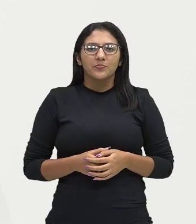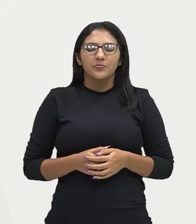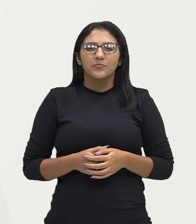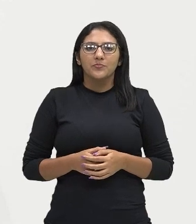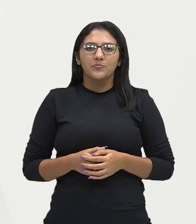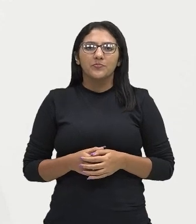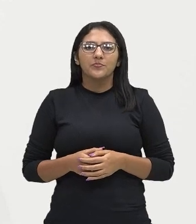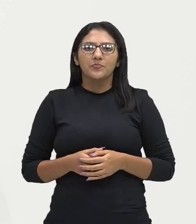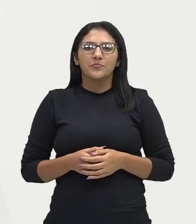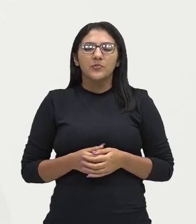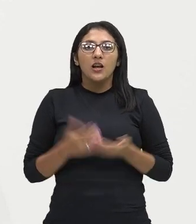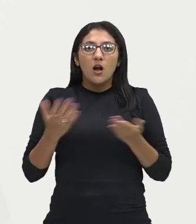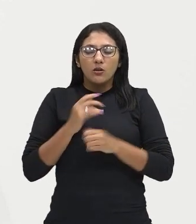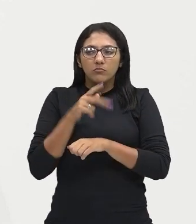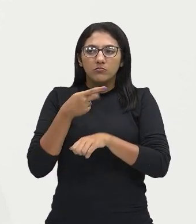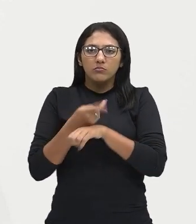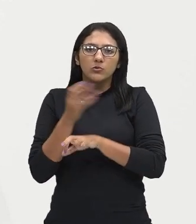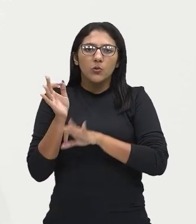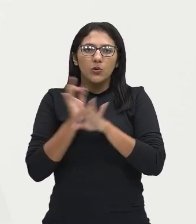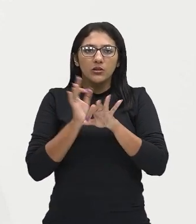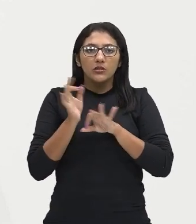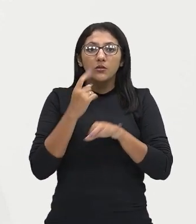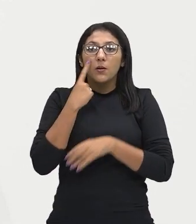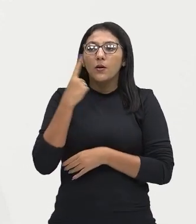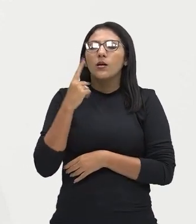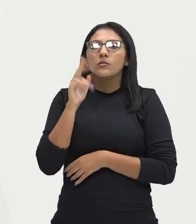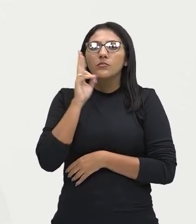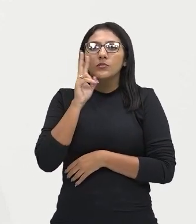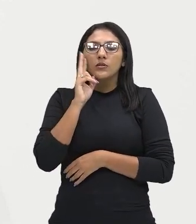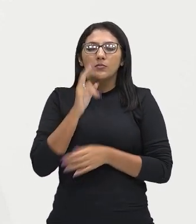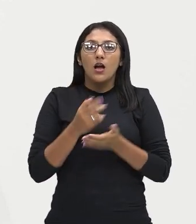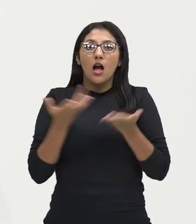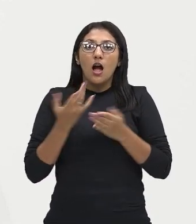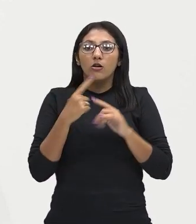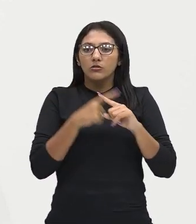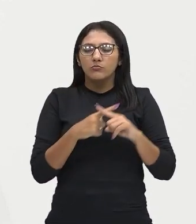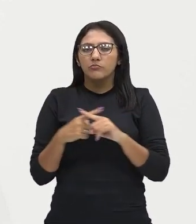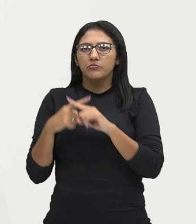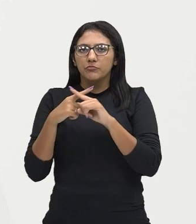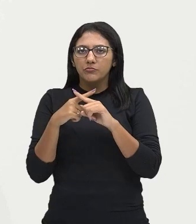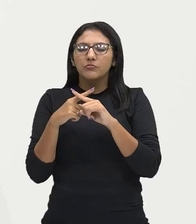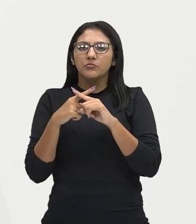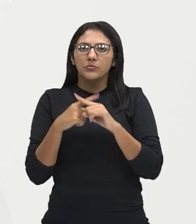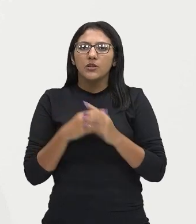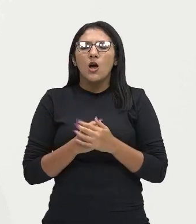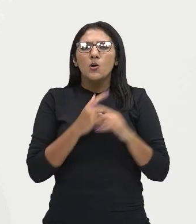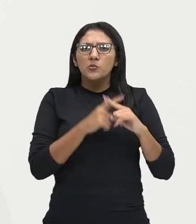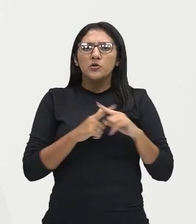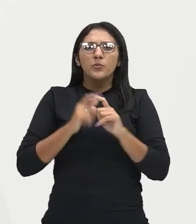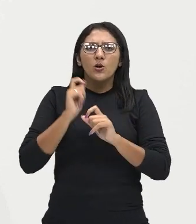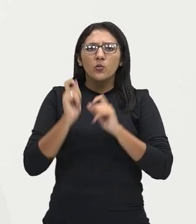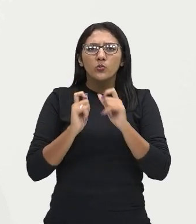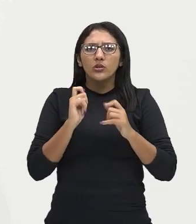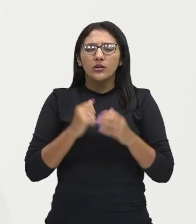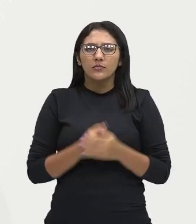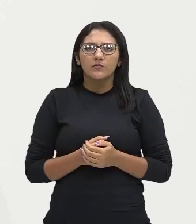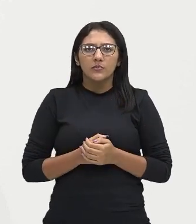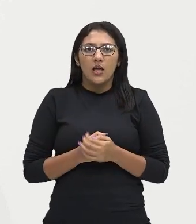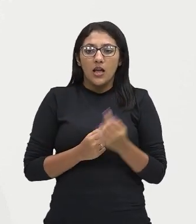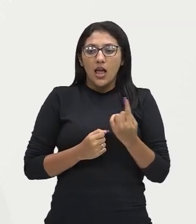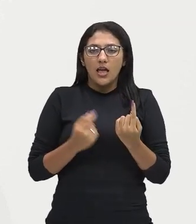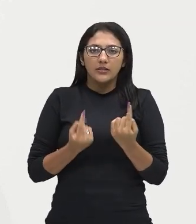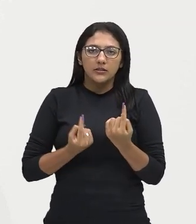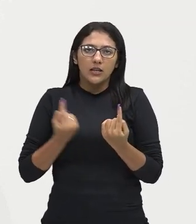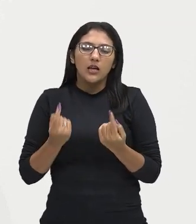aí, depois da gente inverter, olha a terceira regra. Multiplica-se. Multiplica as duas partes.